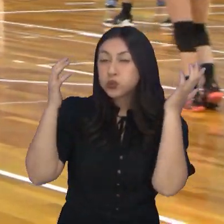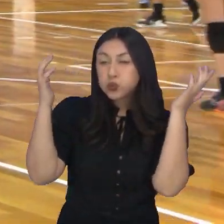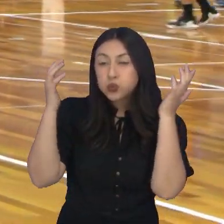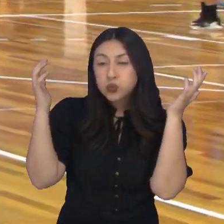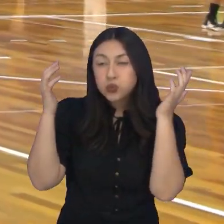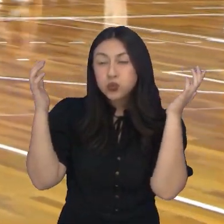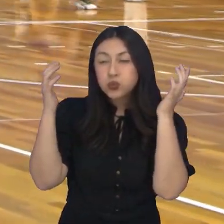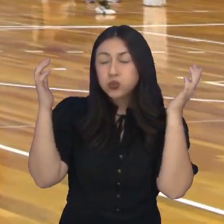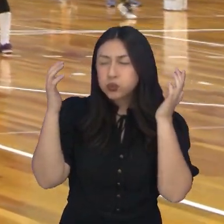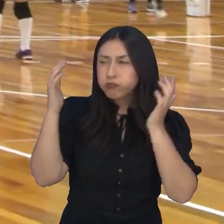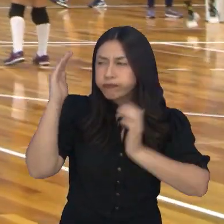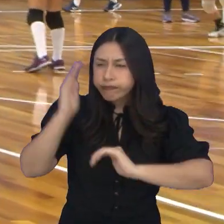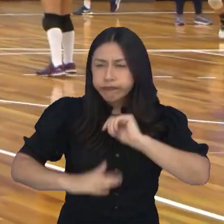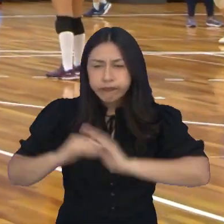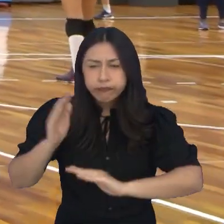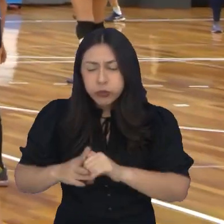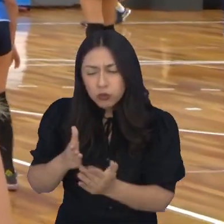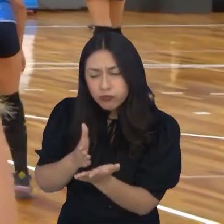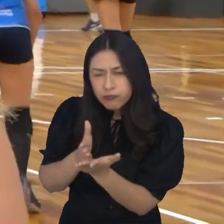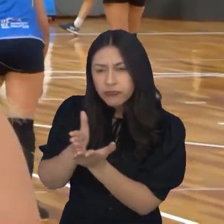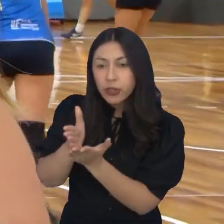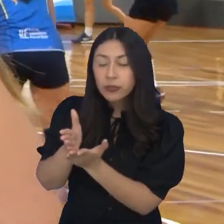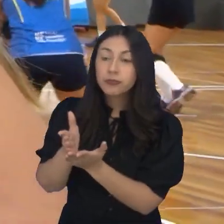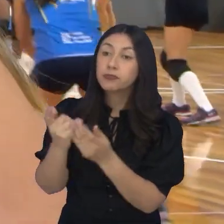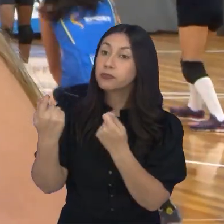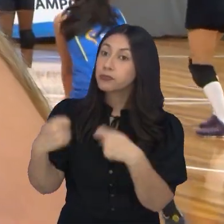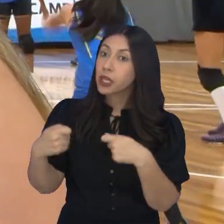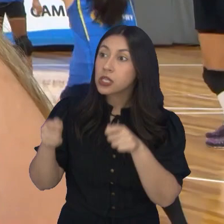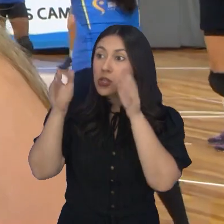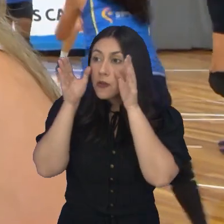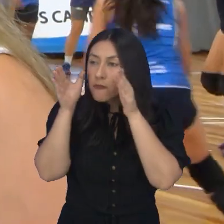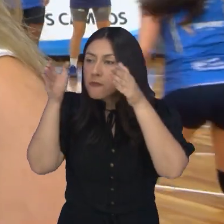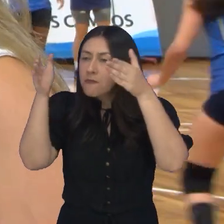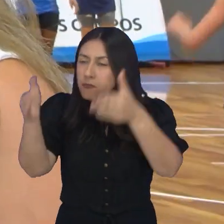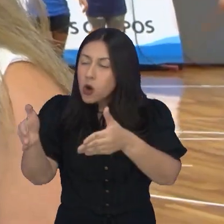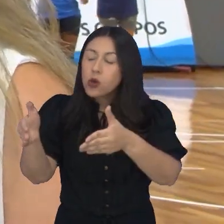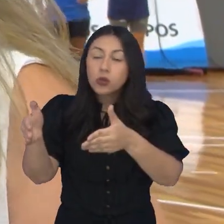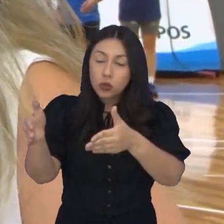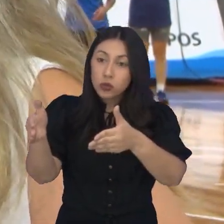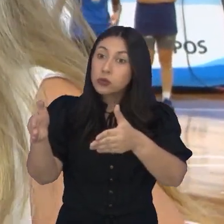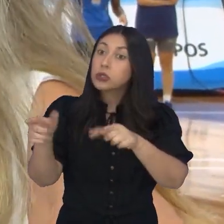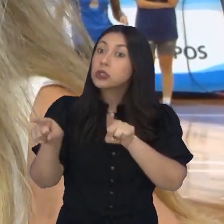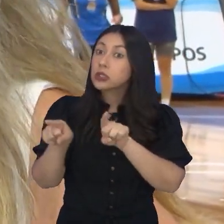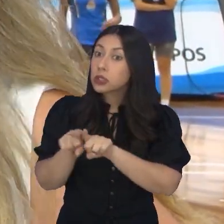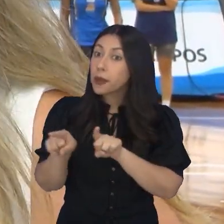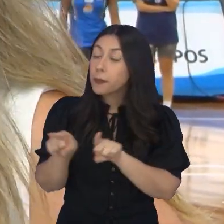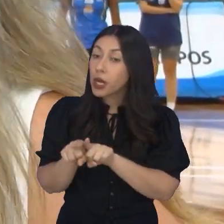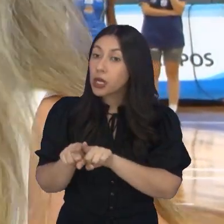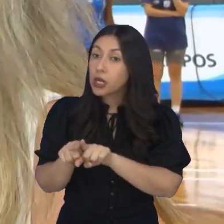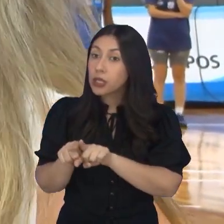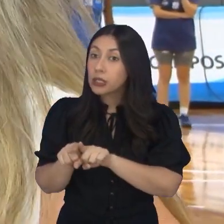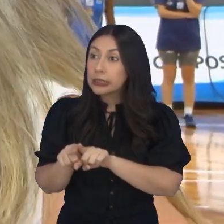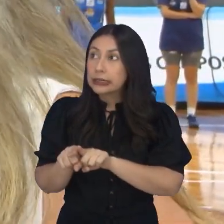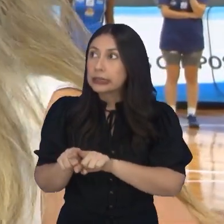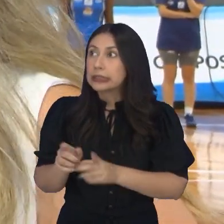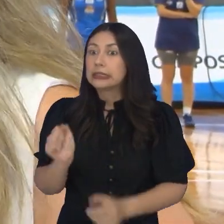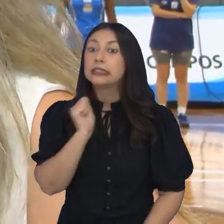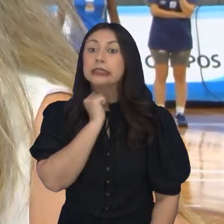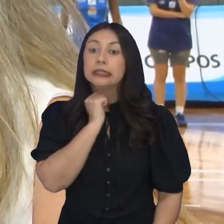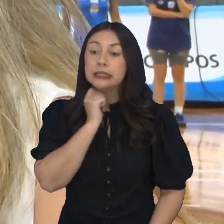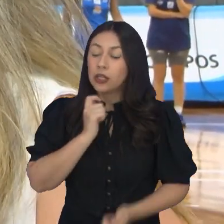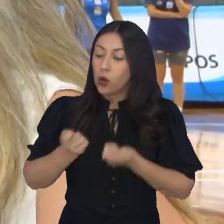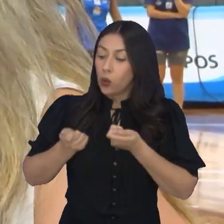o que ele treina, é fundamental que ele tenha foco, concentração, que ele saiba gerenciar estresse, controle